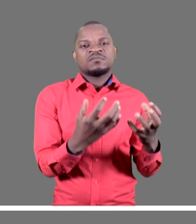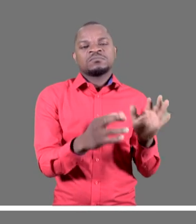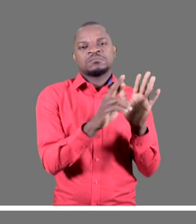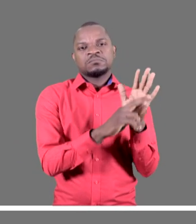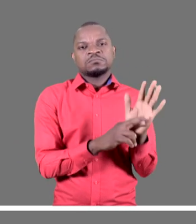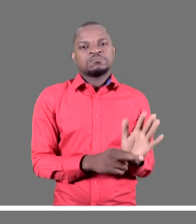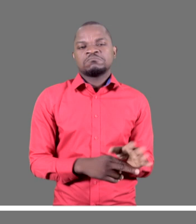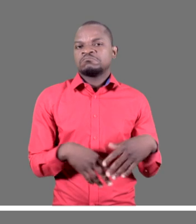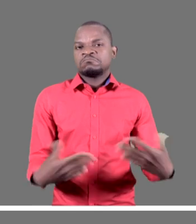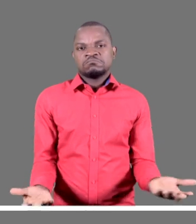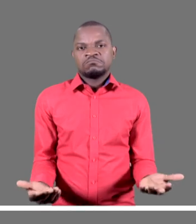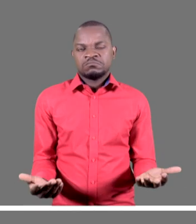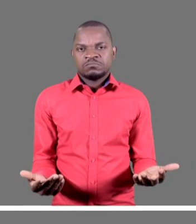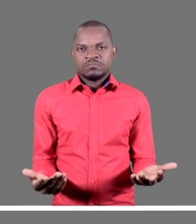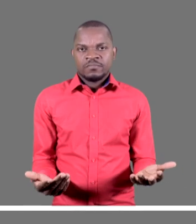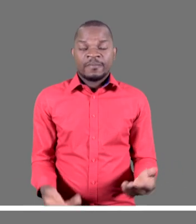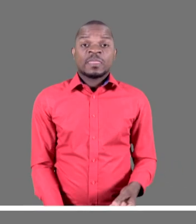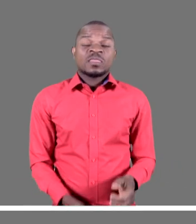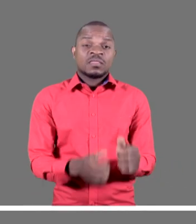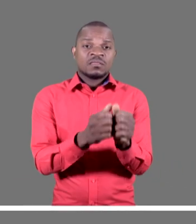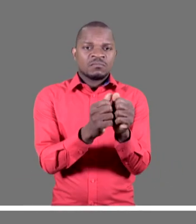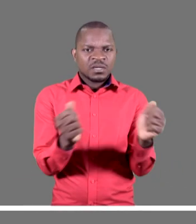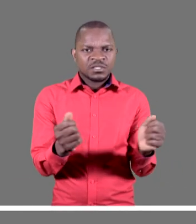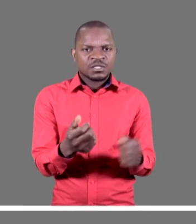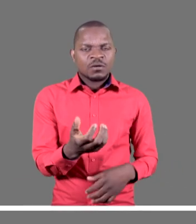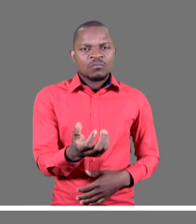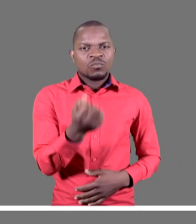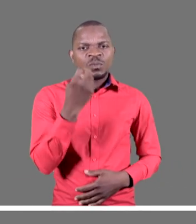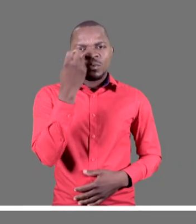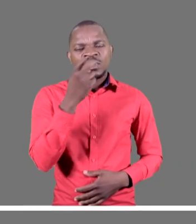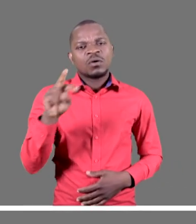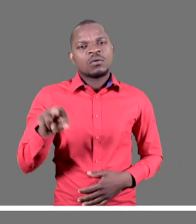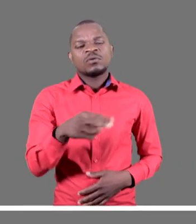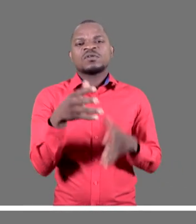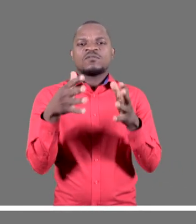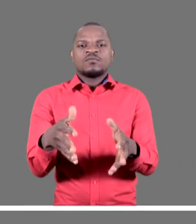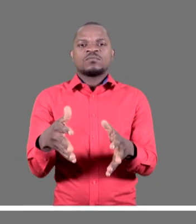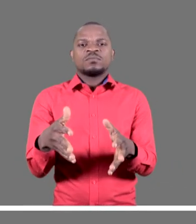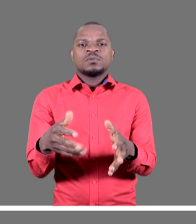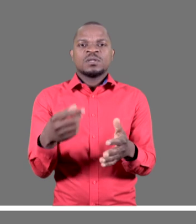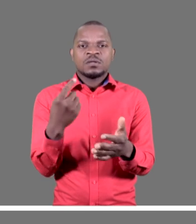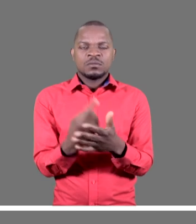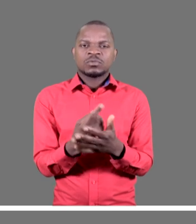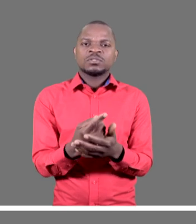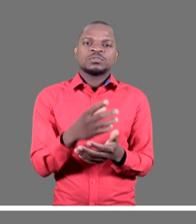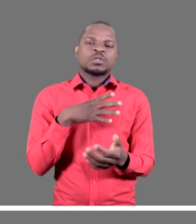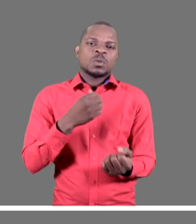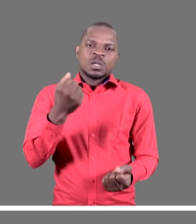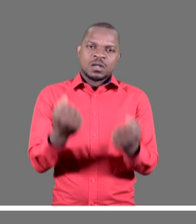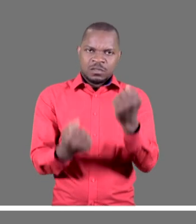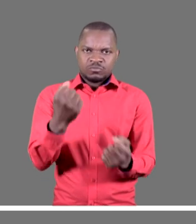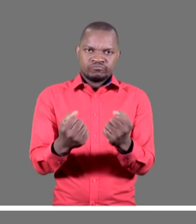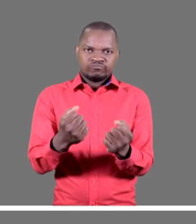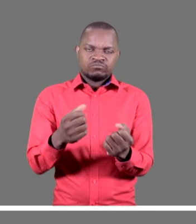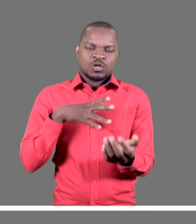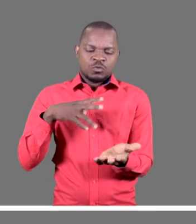principais aeroportos não tem mangas. Mas pode-se encontrar outra alternativa, ter um carro que tenha elevador,